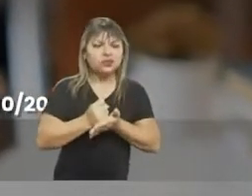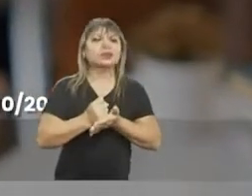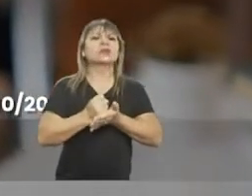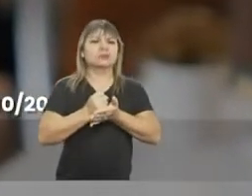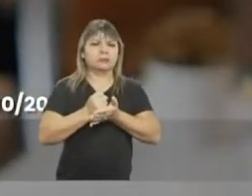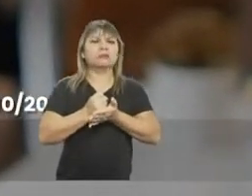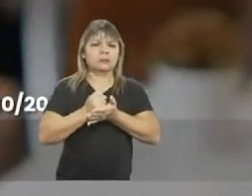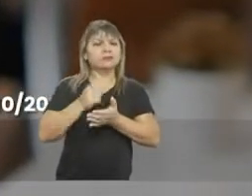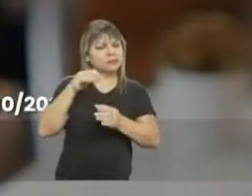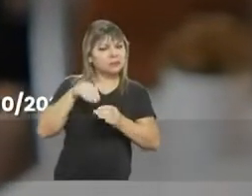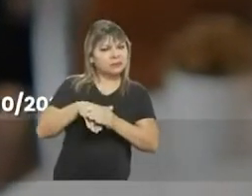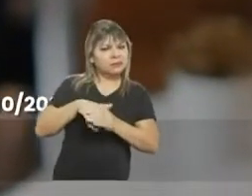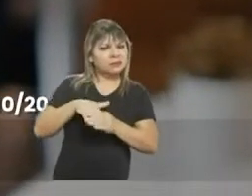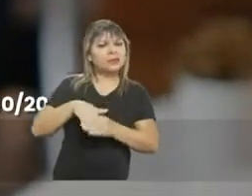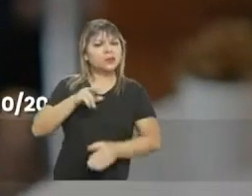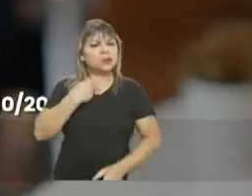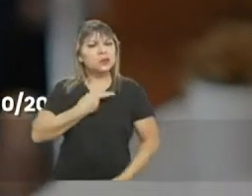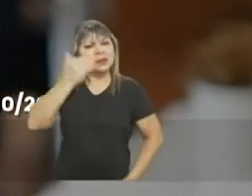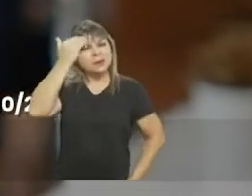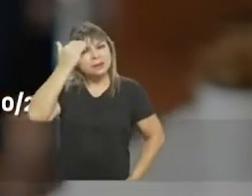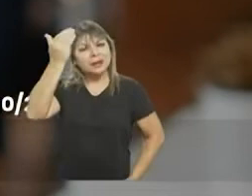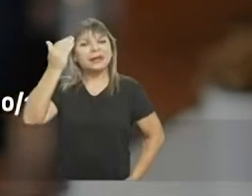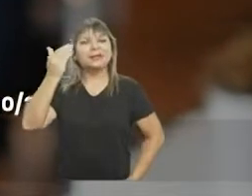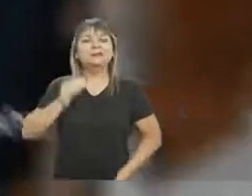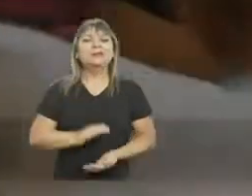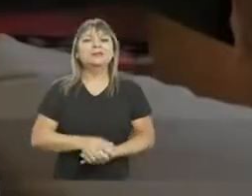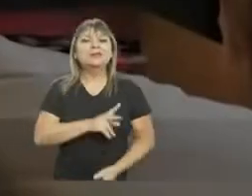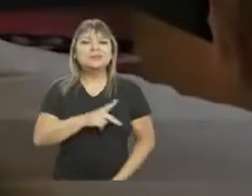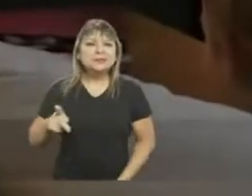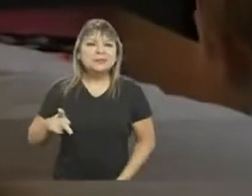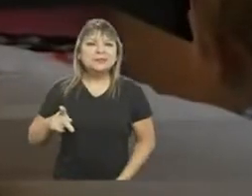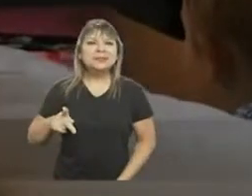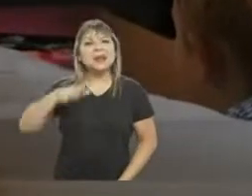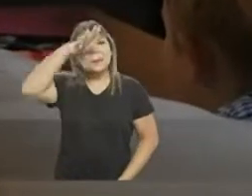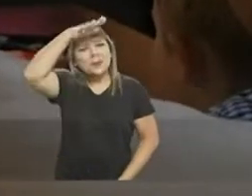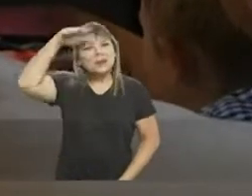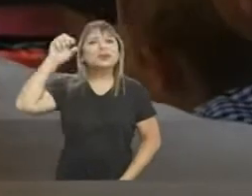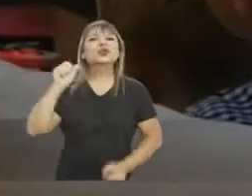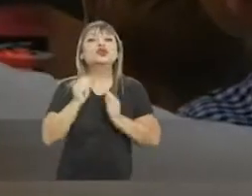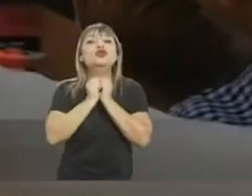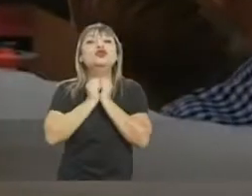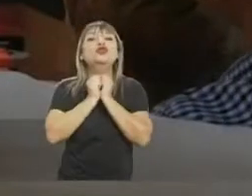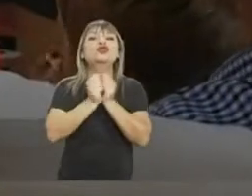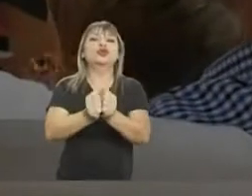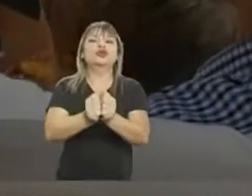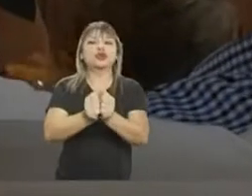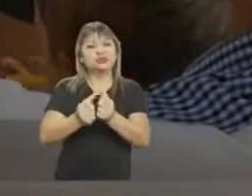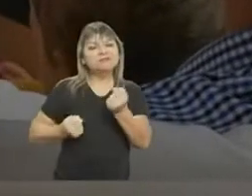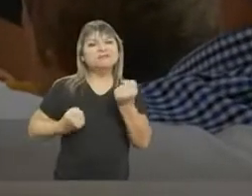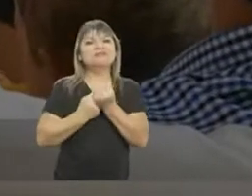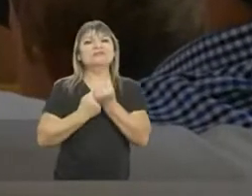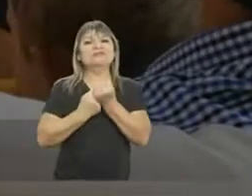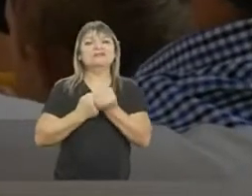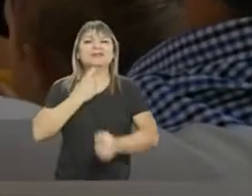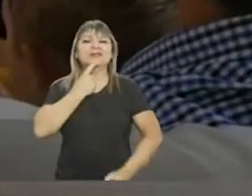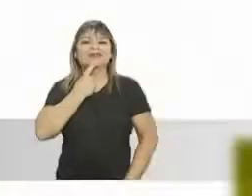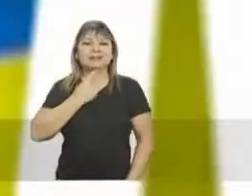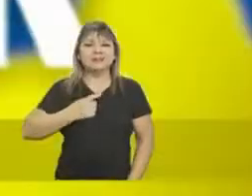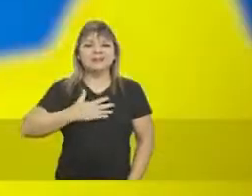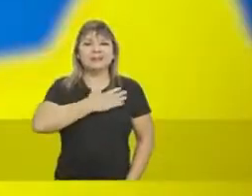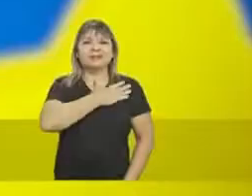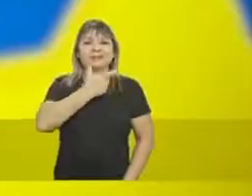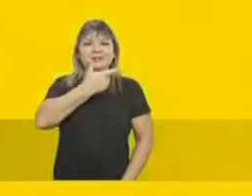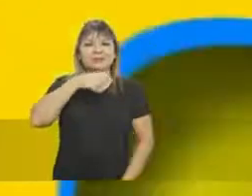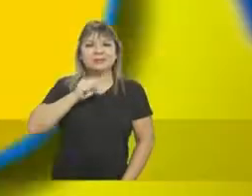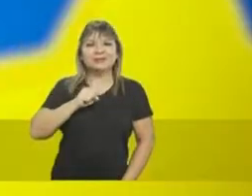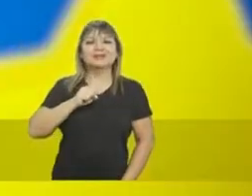colaborar na eleição, a gente agradece. Presidente, Mato Grosso do Sul tá com o senhor. Pode contar com a gente.